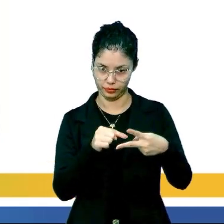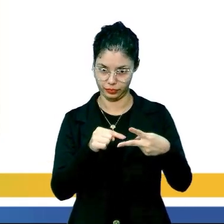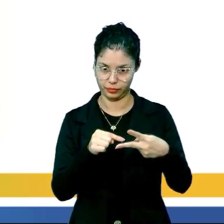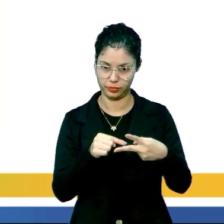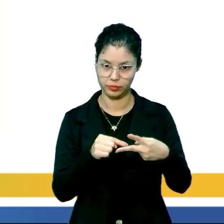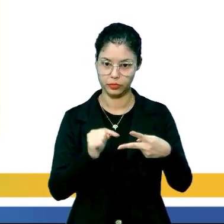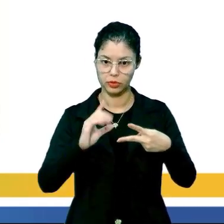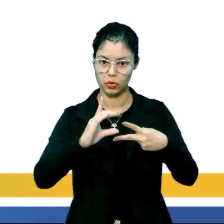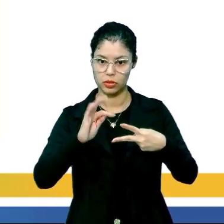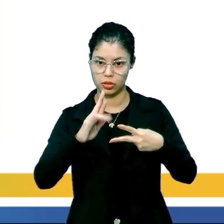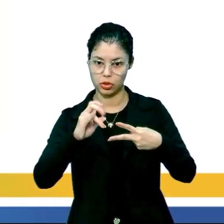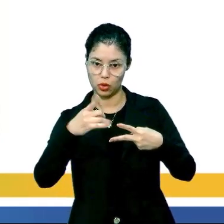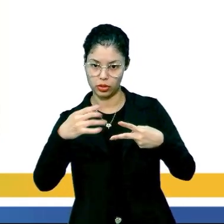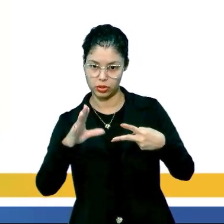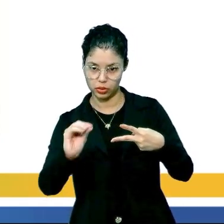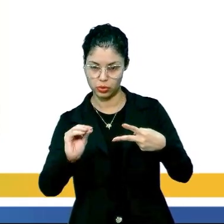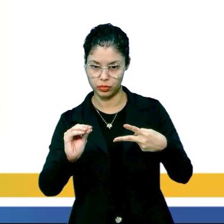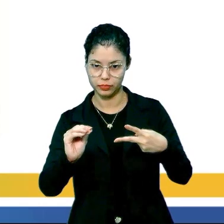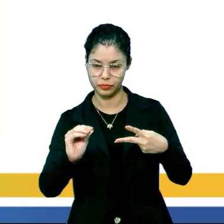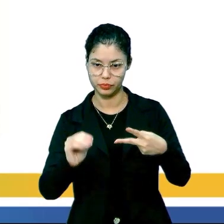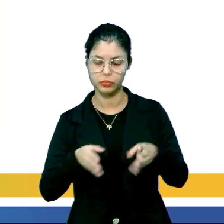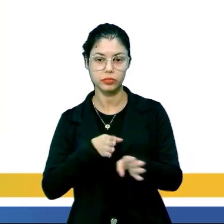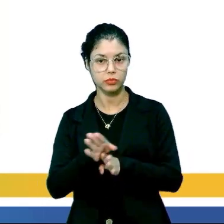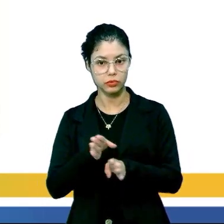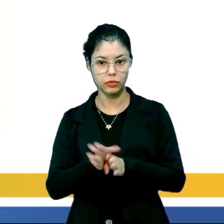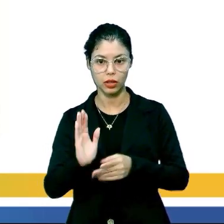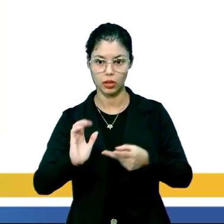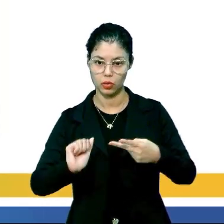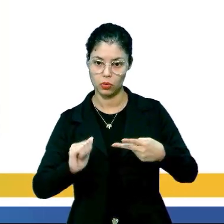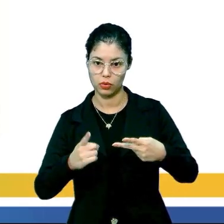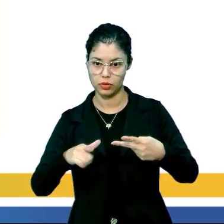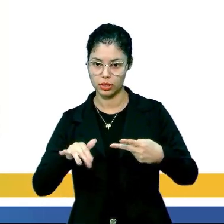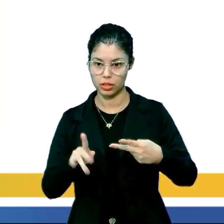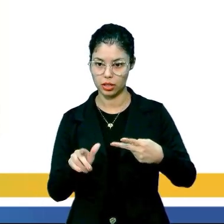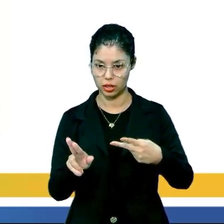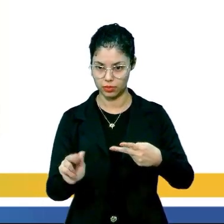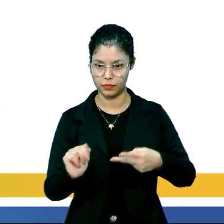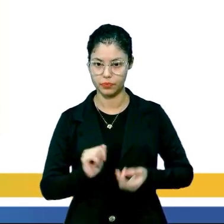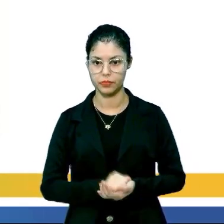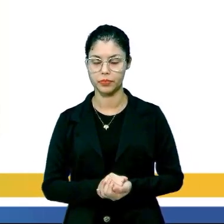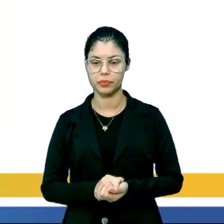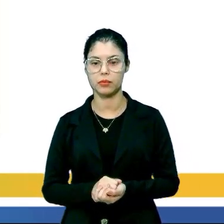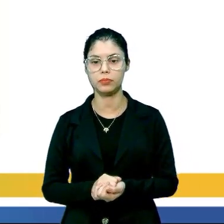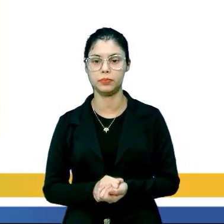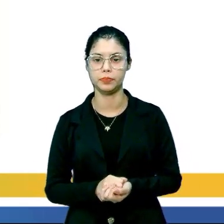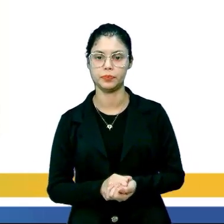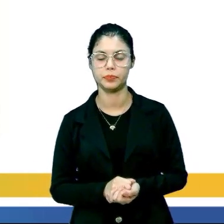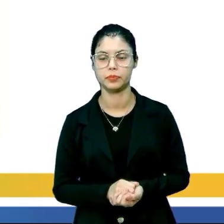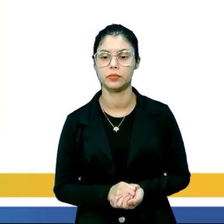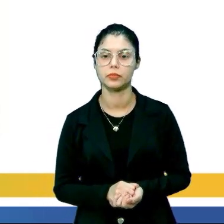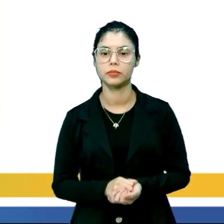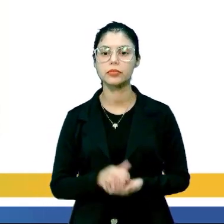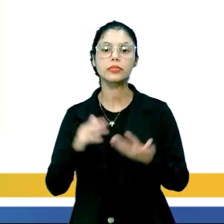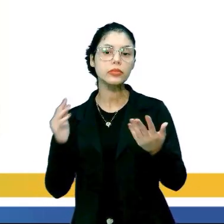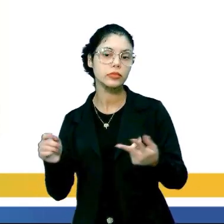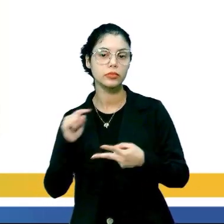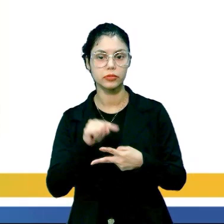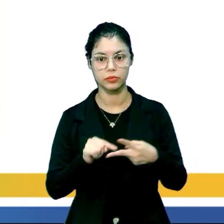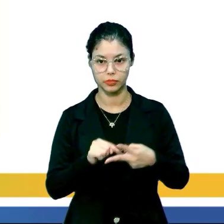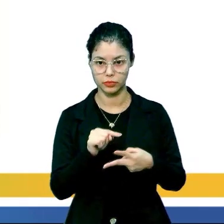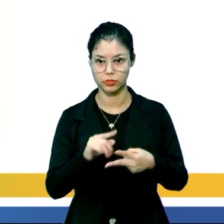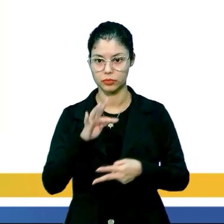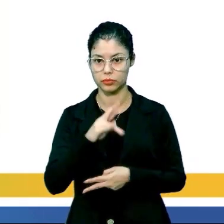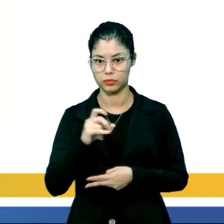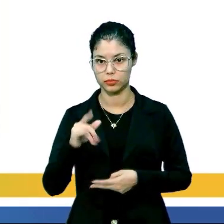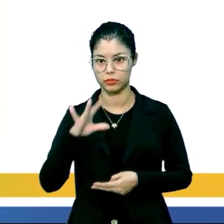no tecido. Temos o linfócito T auxiliador e temos o linfócito T citotóxico. Pessoal, esse linfócito